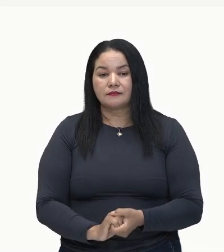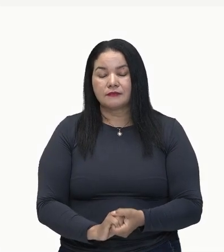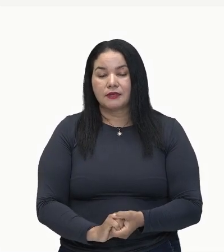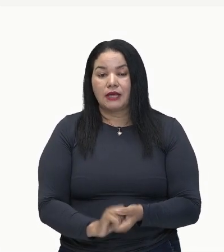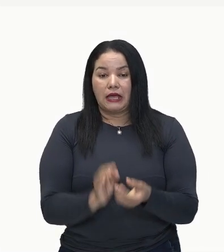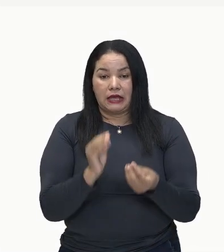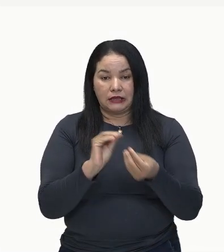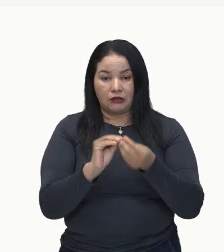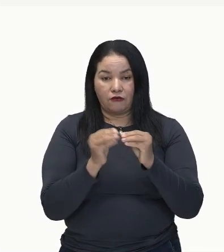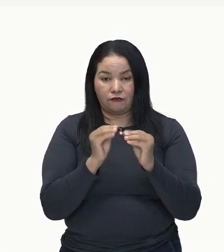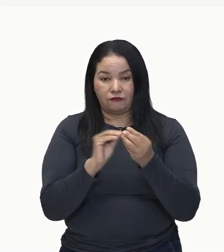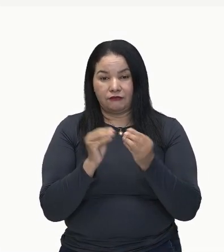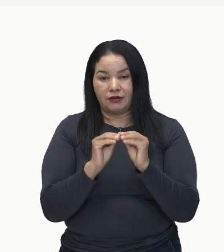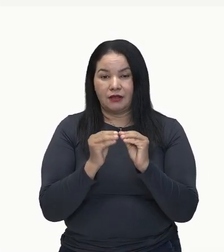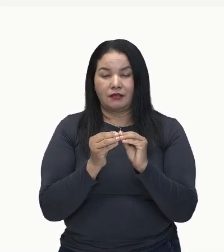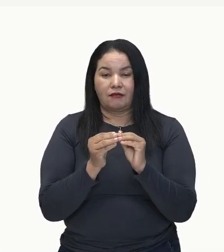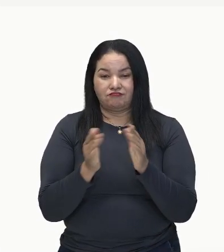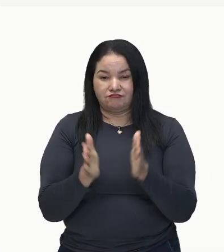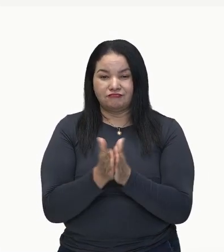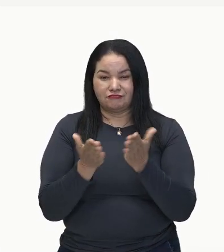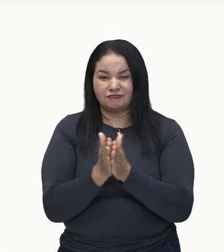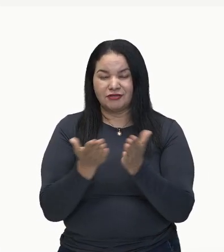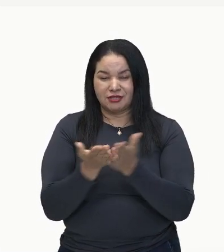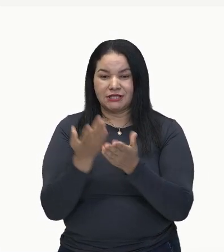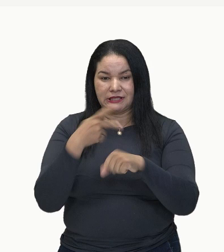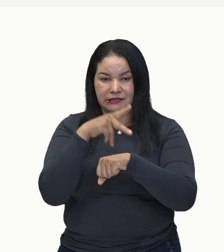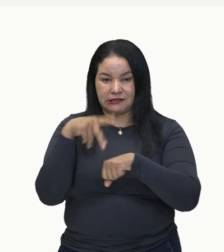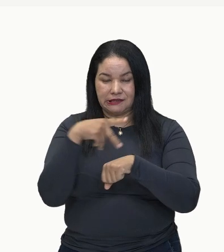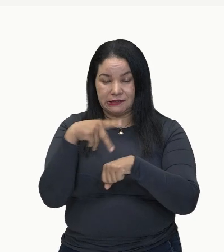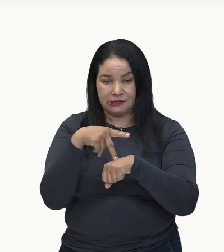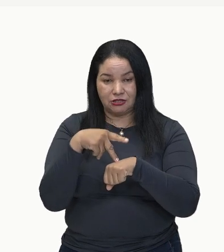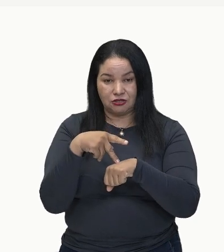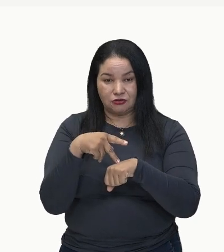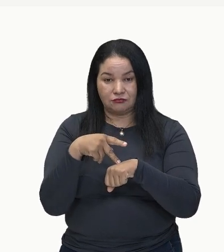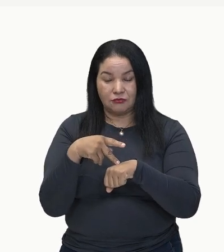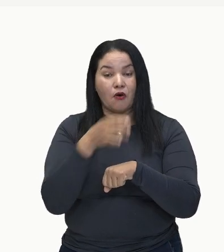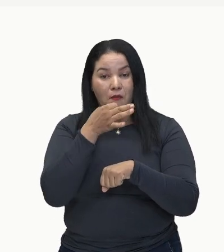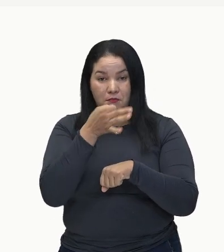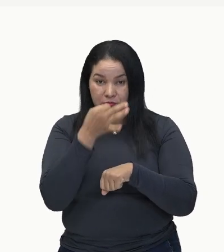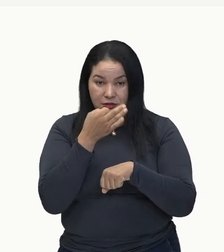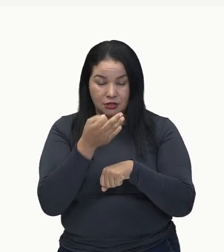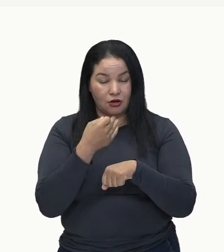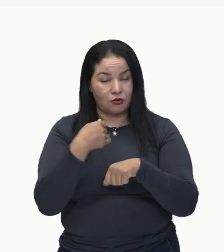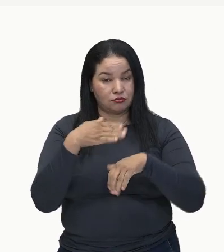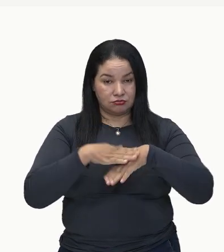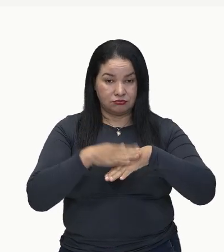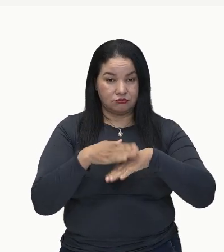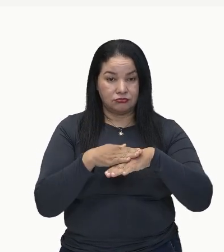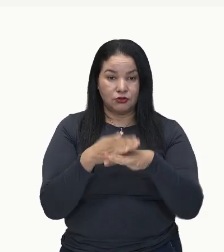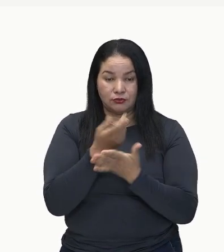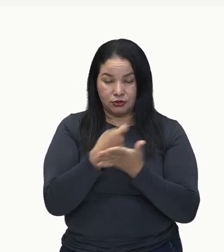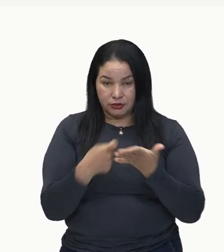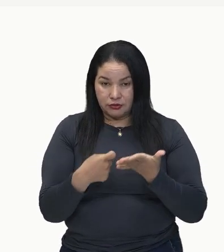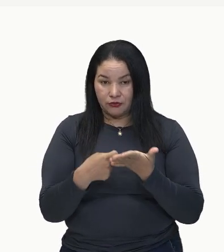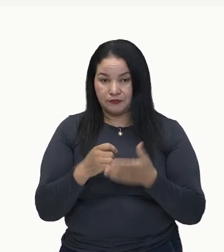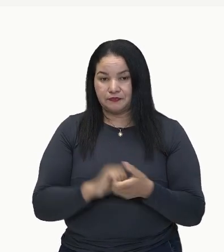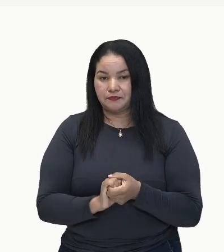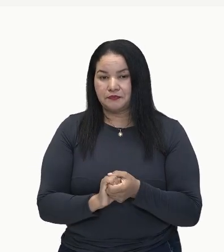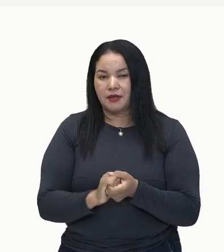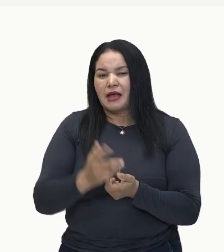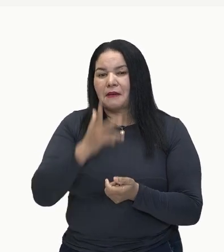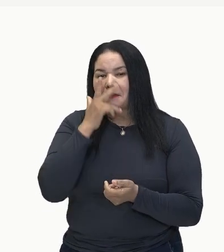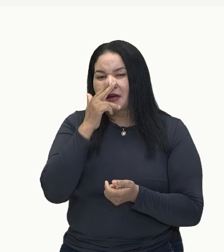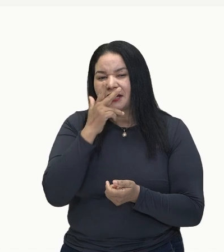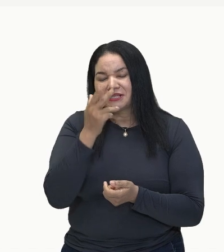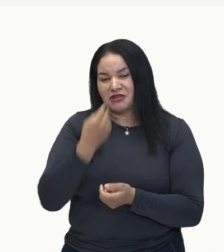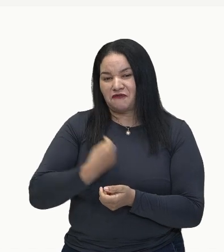Telenovelas empobrecem o país, segundo esse autor aqui, tá bom? Aí ele diz bem assim, ó, parece que não há